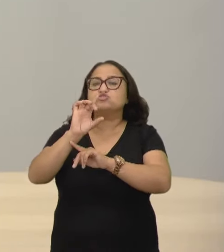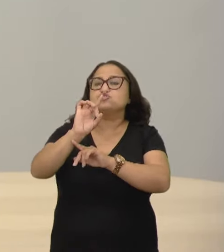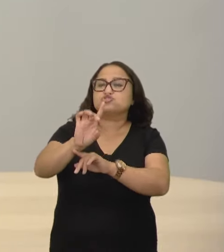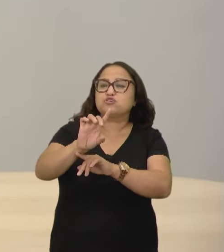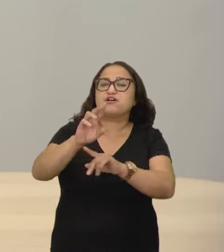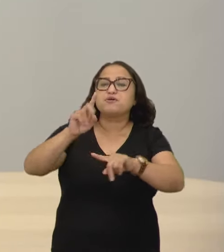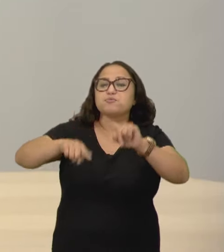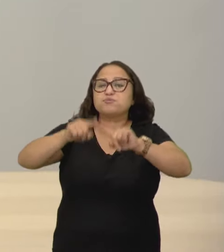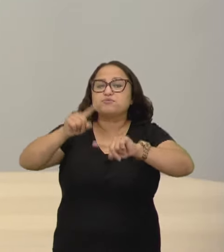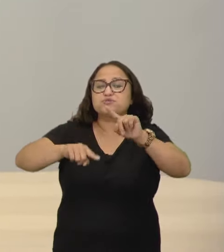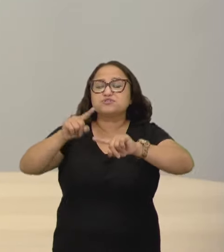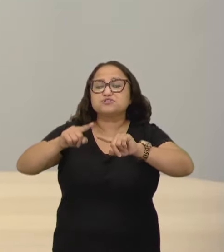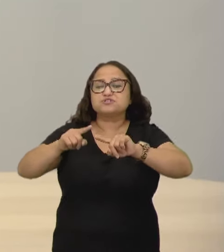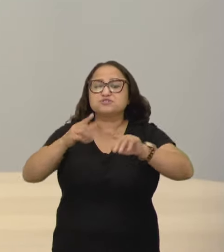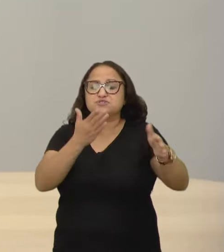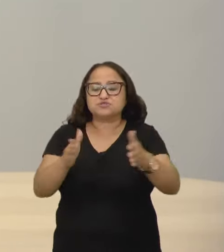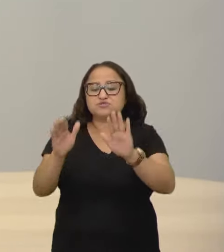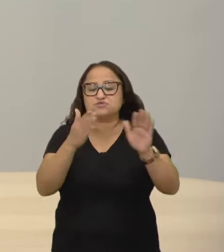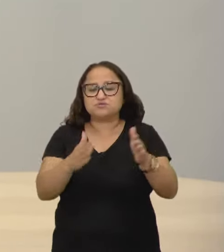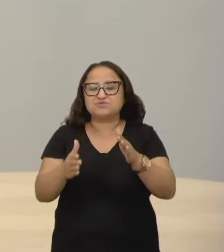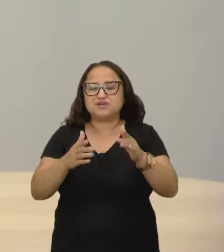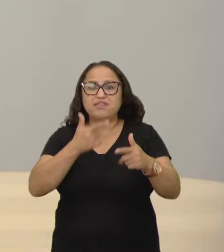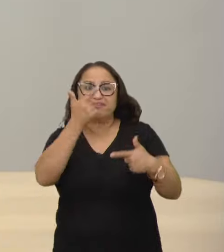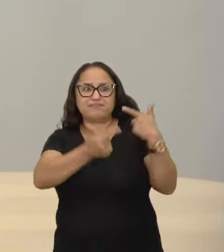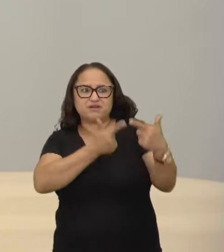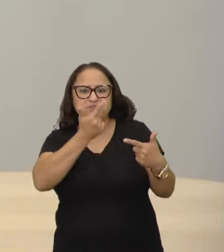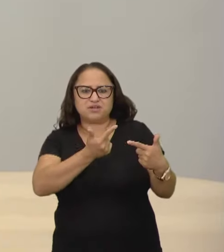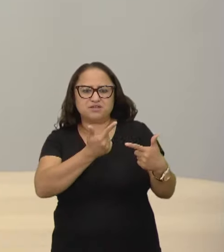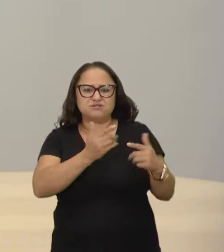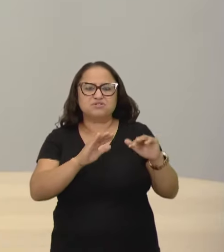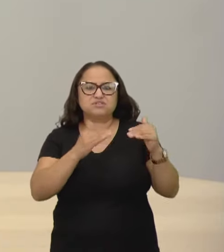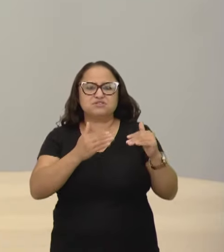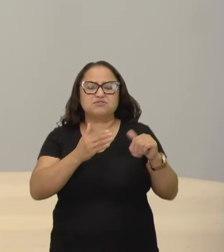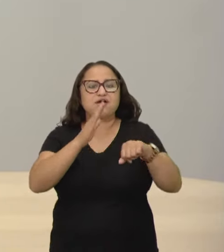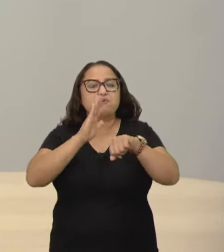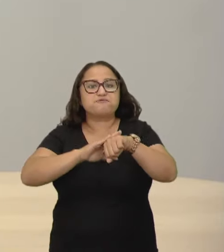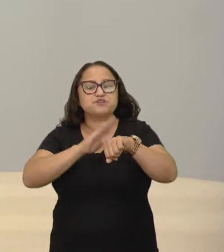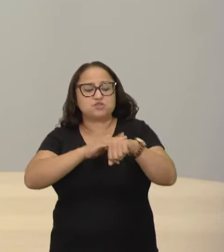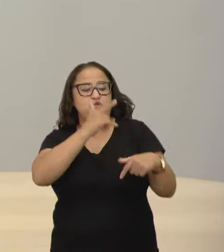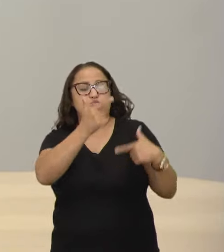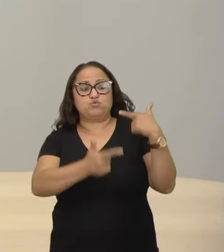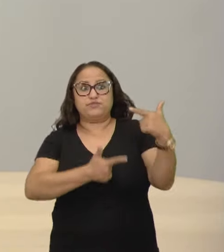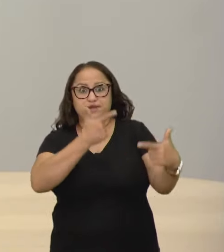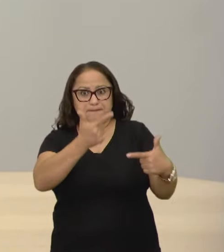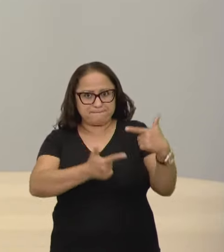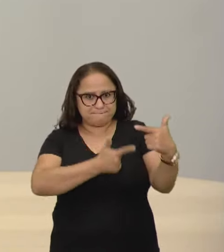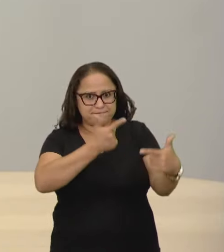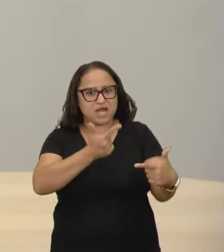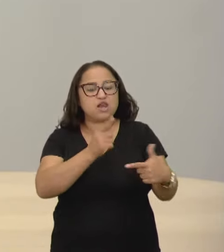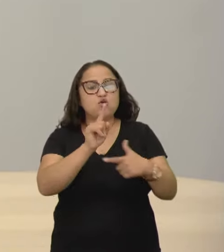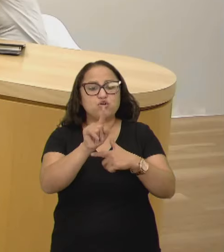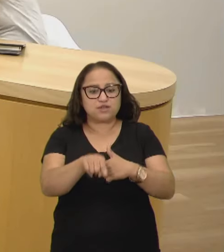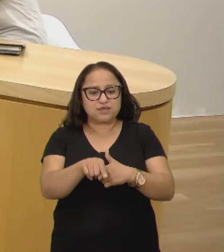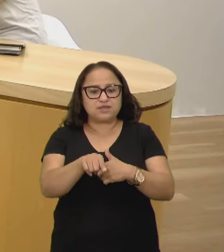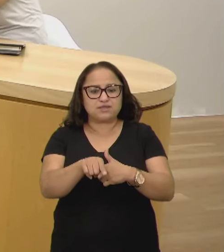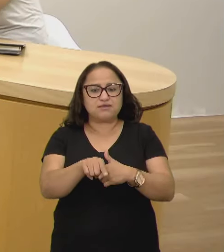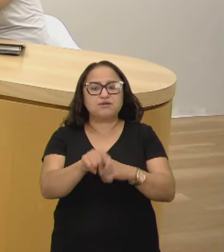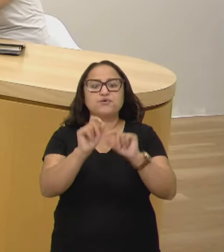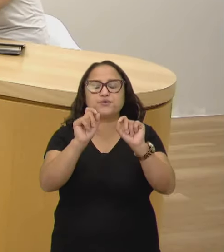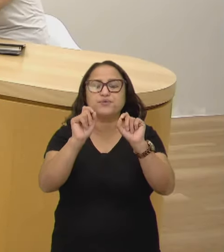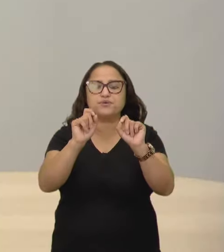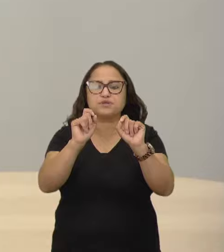trabalho. Por isso que ele falou, ele vai fazer isso de graça. Ao proporcionar um trabalho, que é no caso aqui,